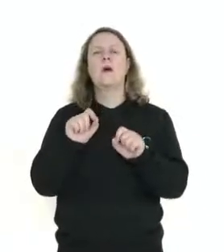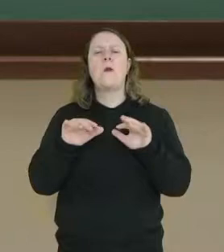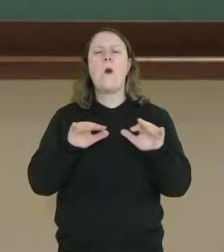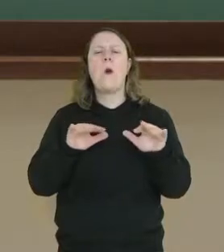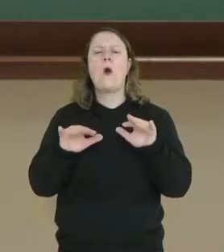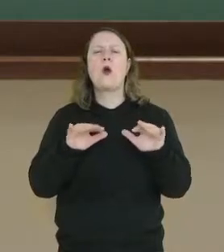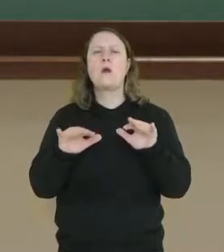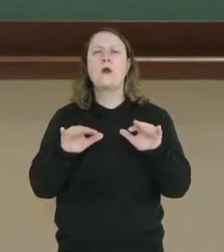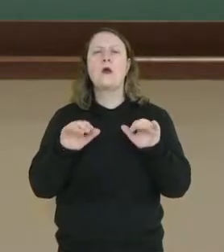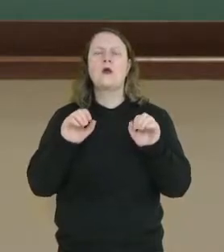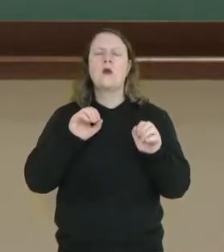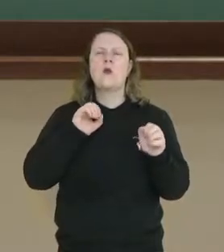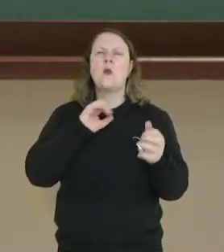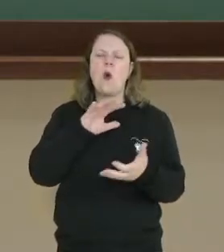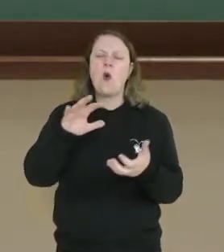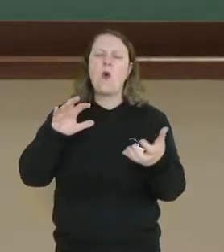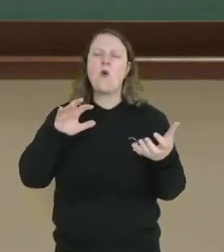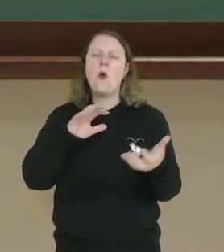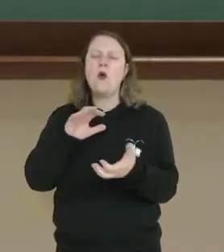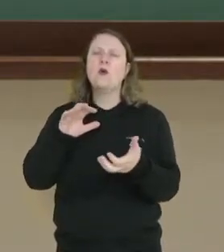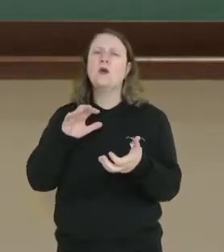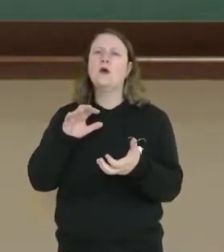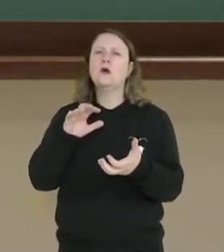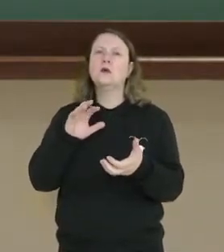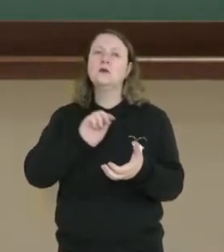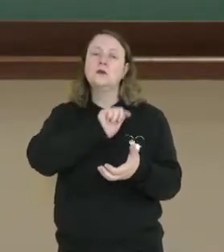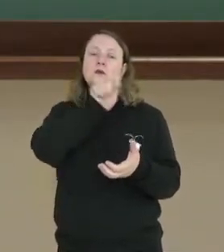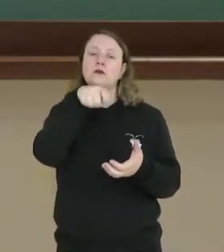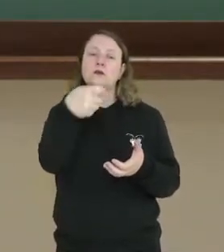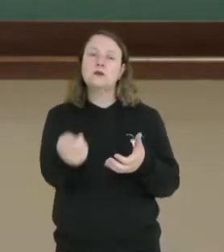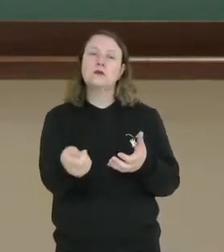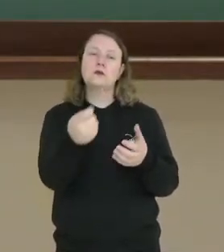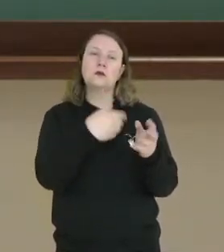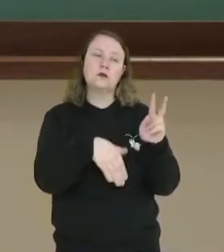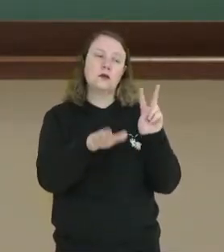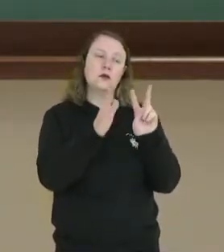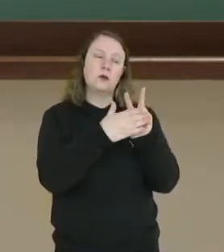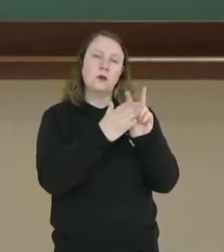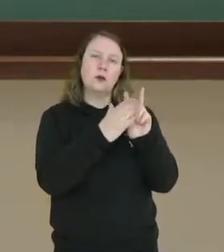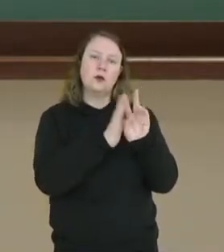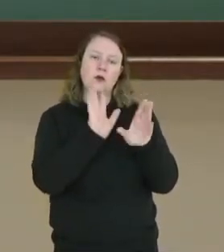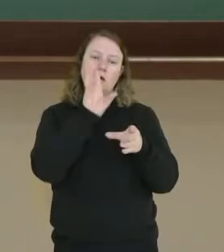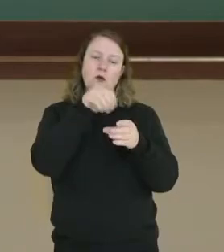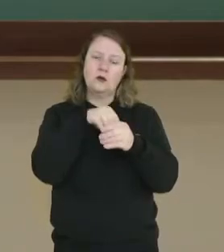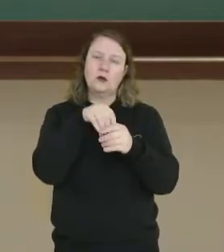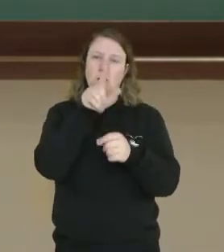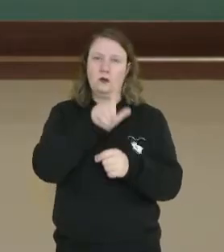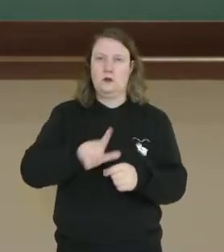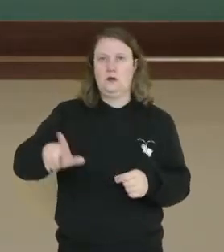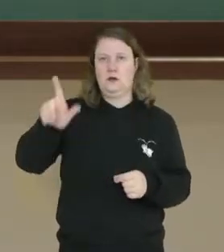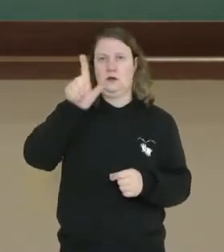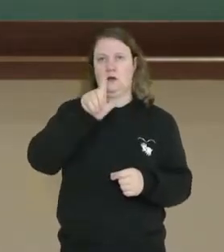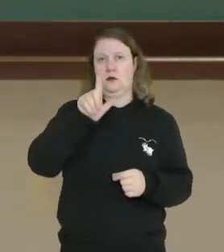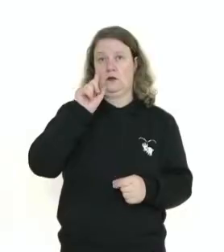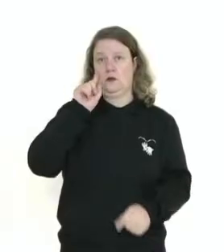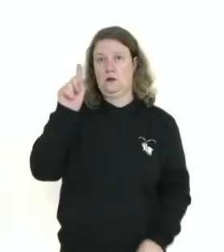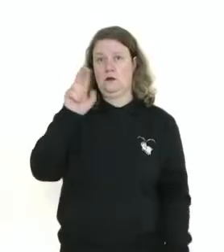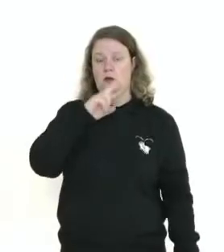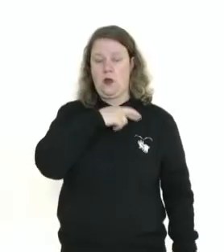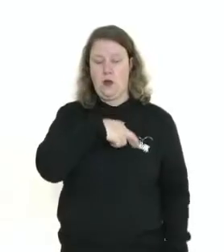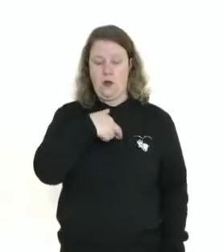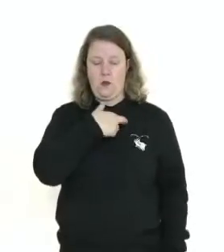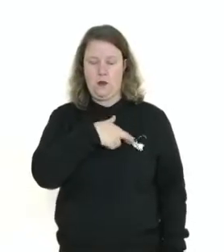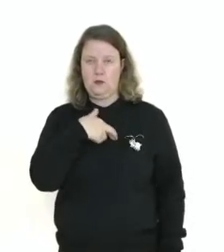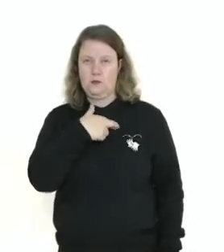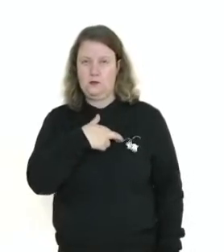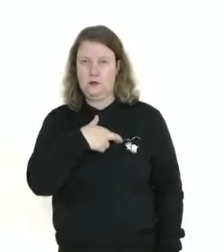vai então simbolizar esse indígena dentro da literatura brasileira? Vai ser o romantismo. O romantismo ele é um